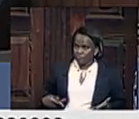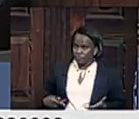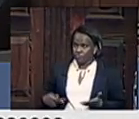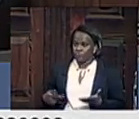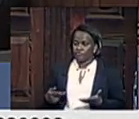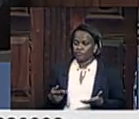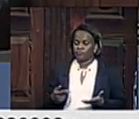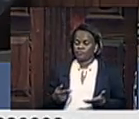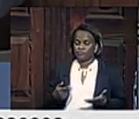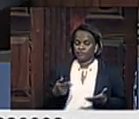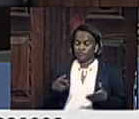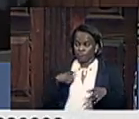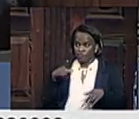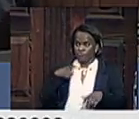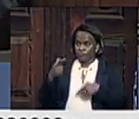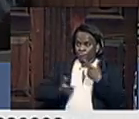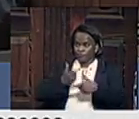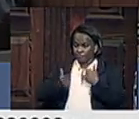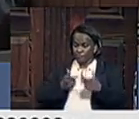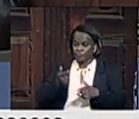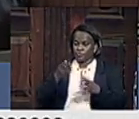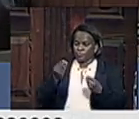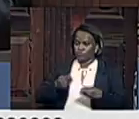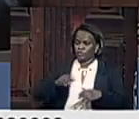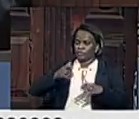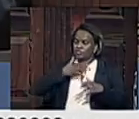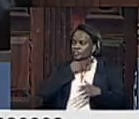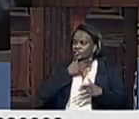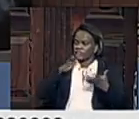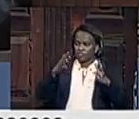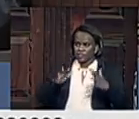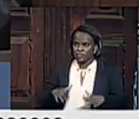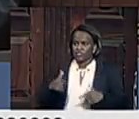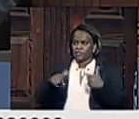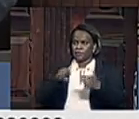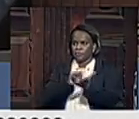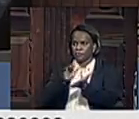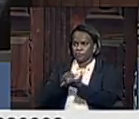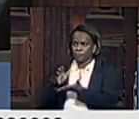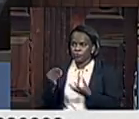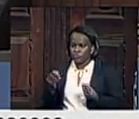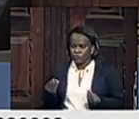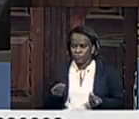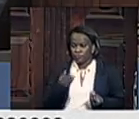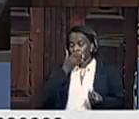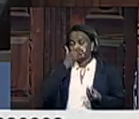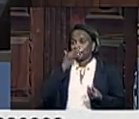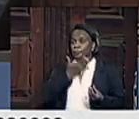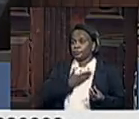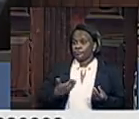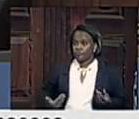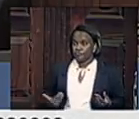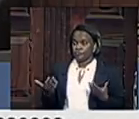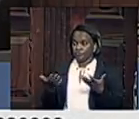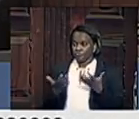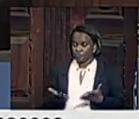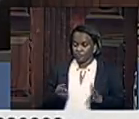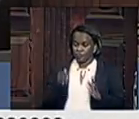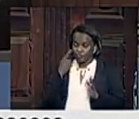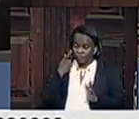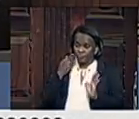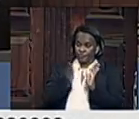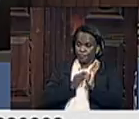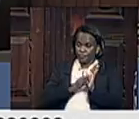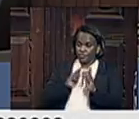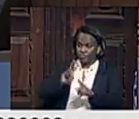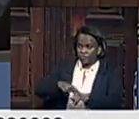num processo de profunda recessão e aumento de desemprego, o governo do Estado propor aumento de